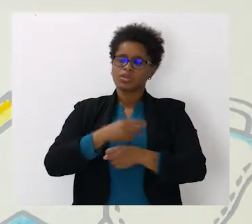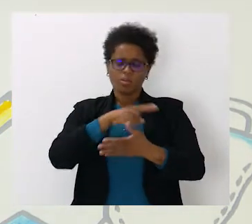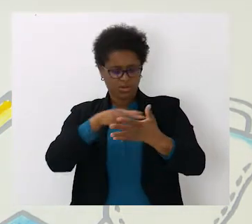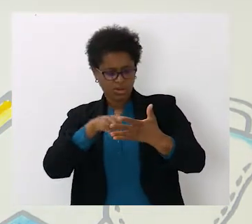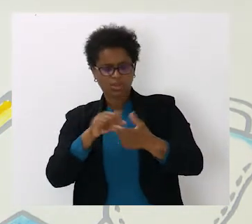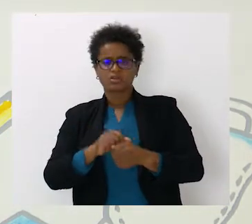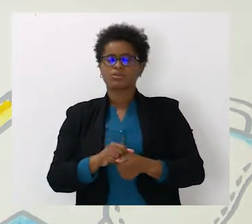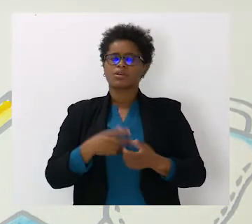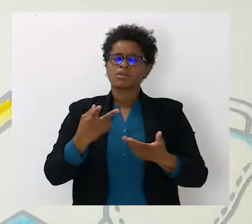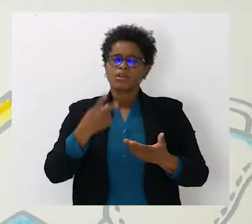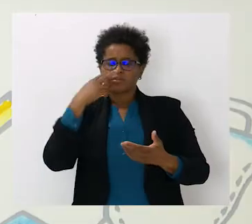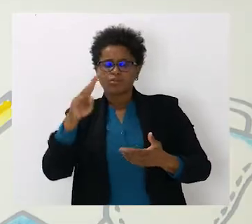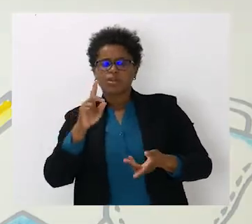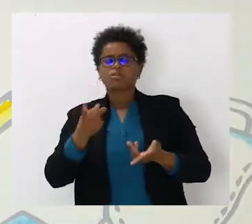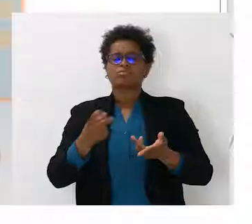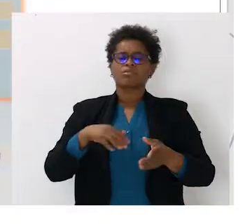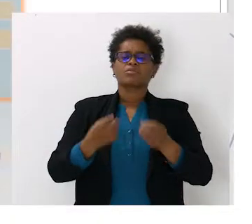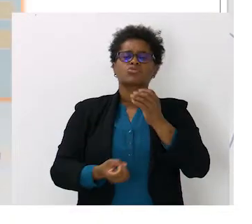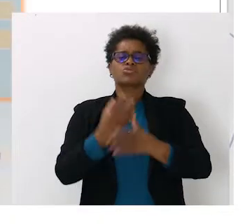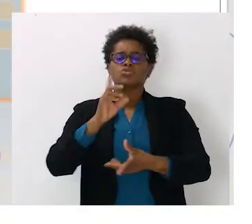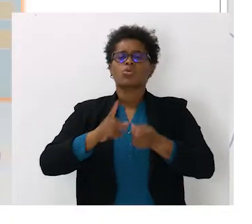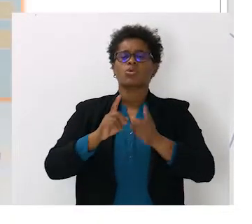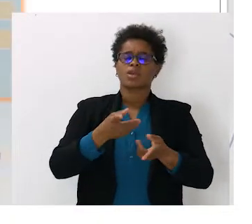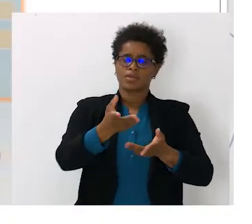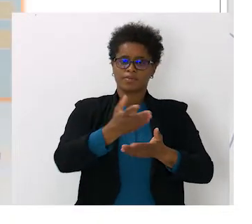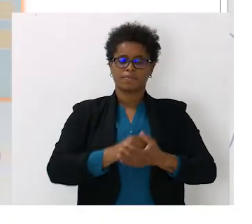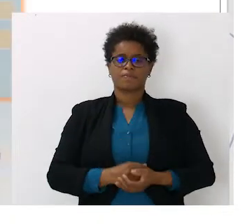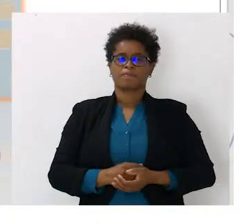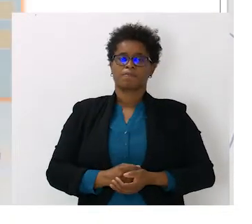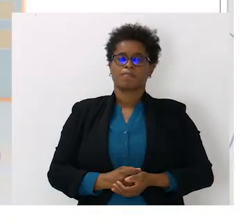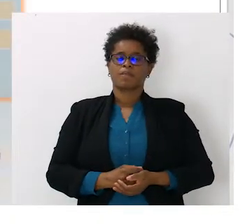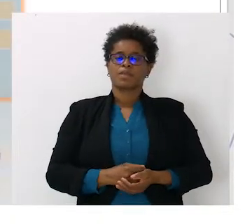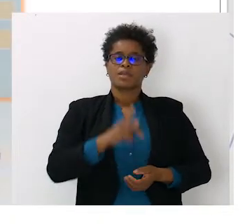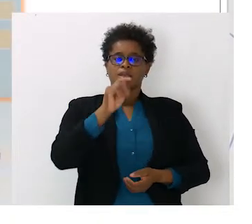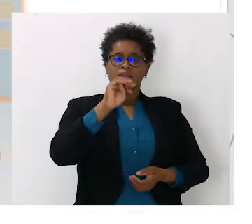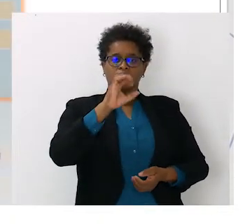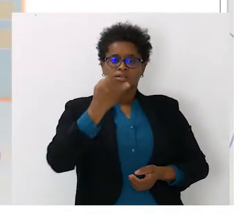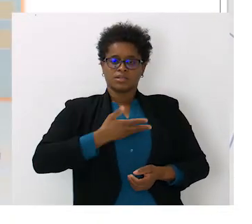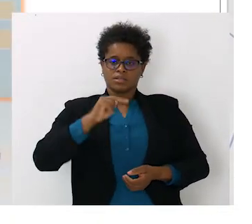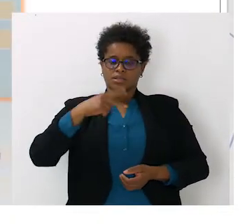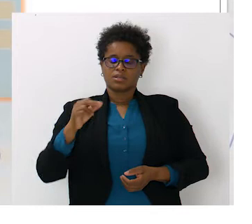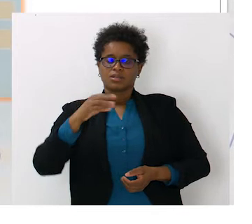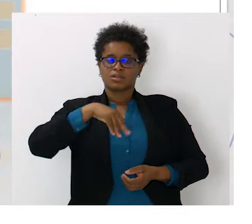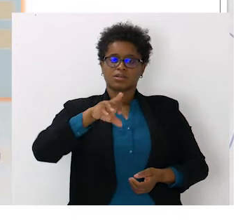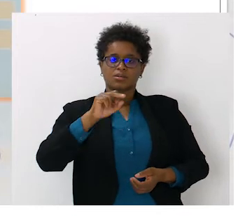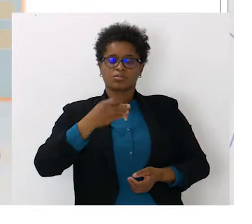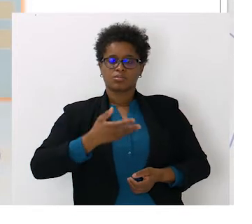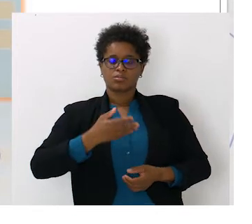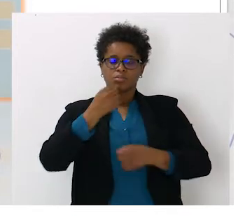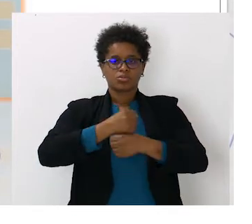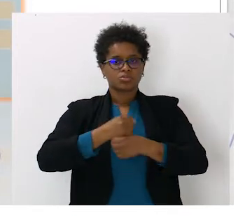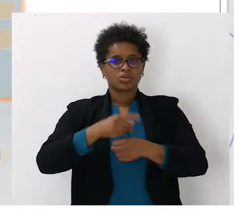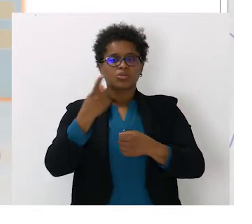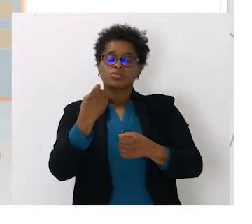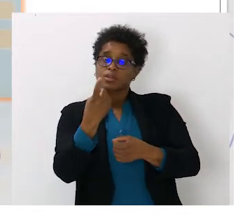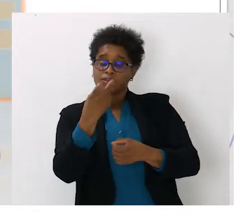produção vão dar origem a quê? Portanto, os excedentes de produção é aquilo que